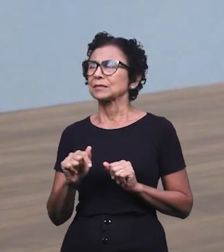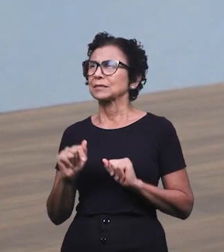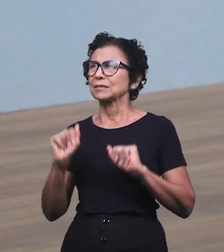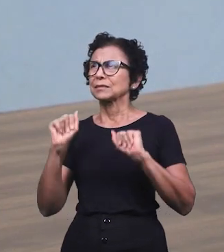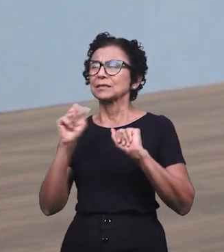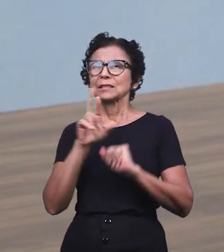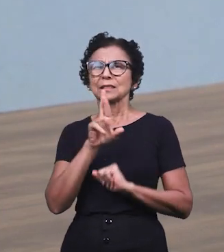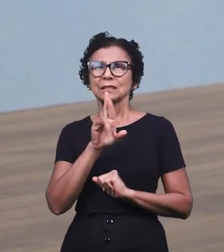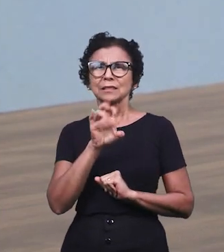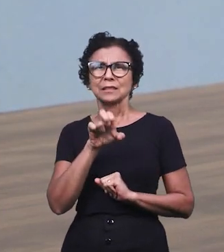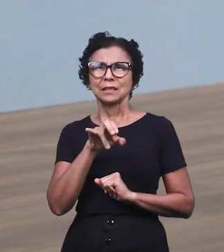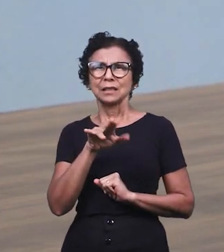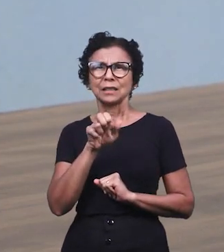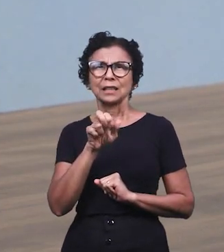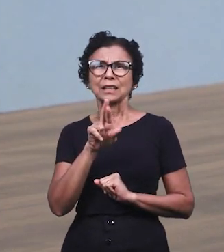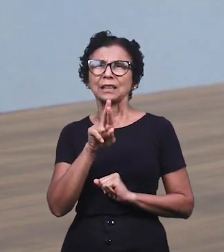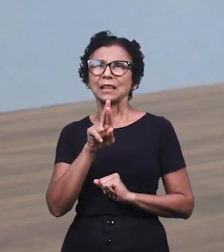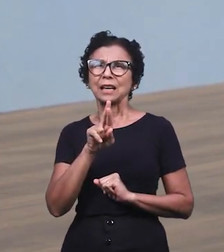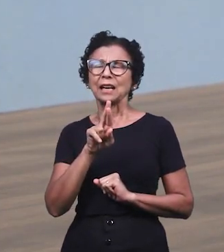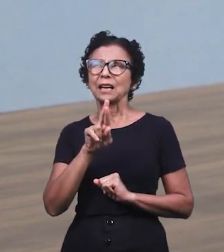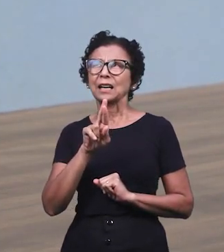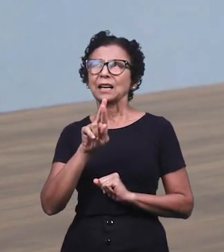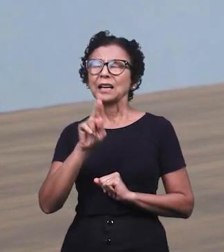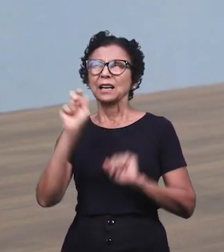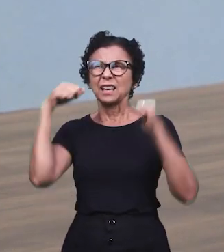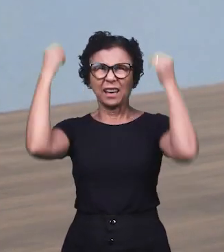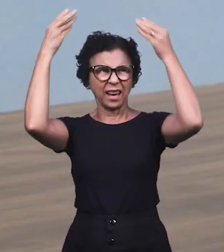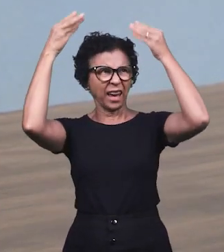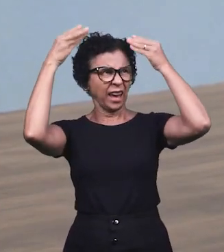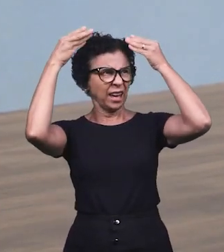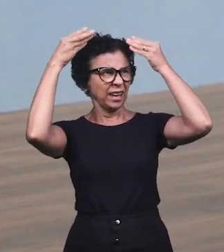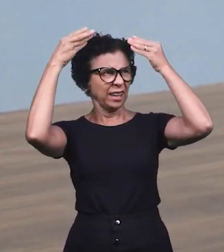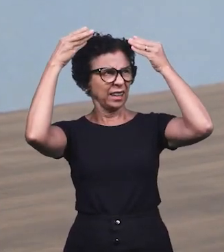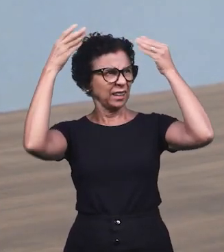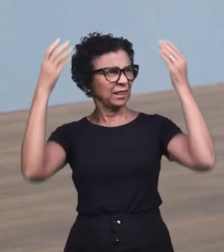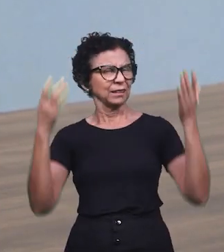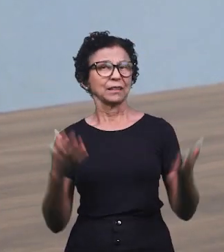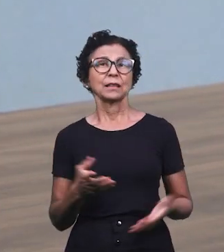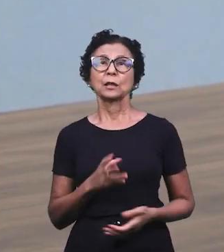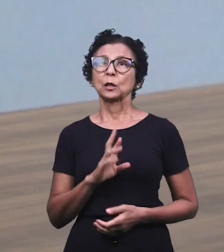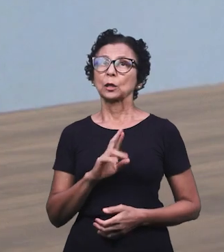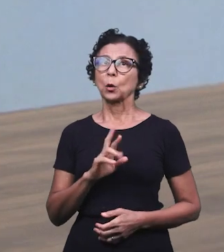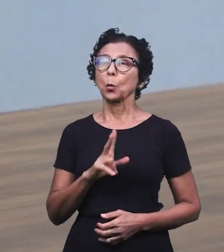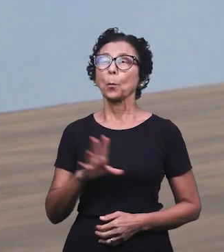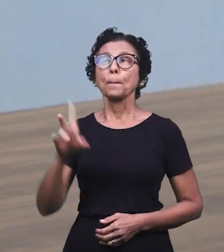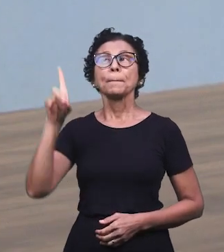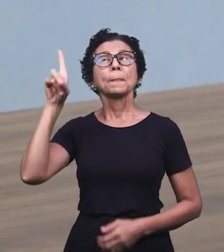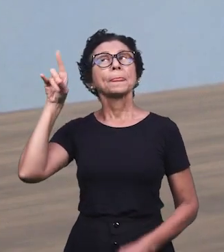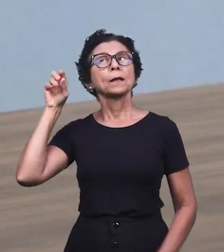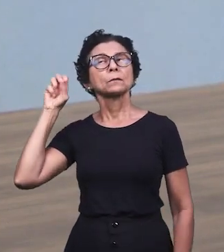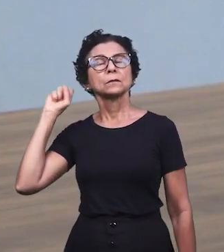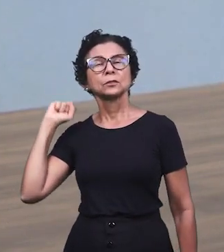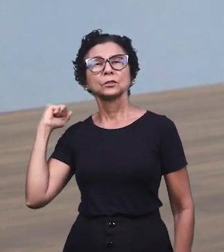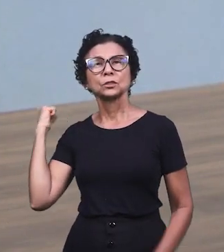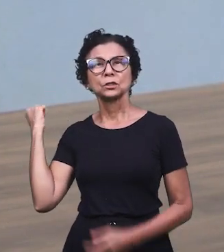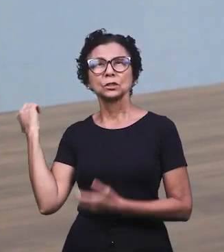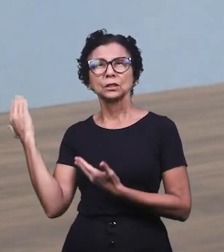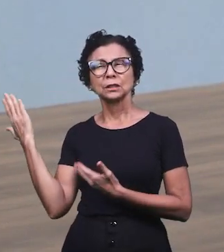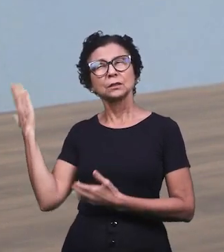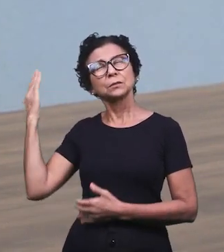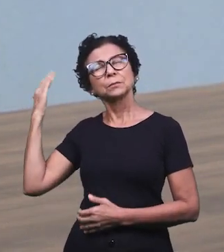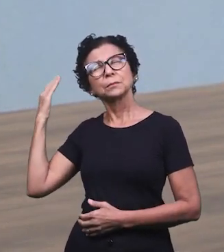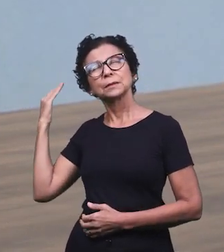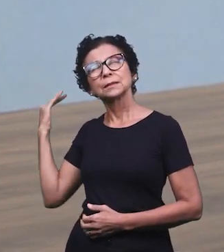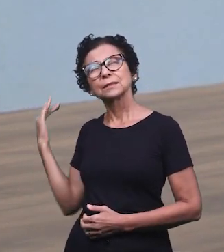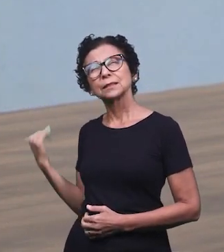senti. Então, olha como que ele enxuga. Então, ó, um dia, né, que Jesus eu